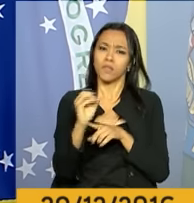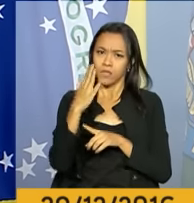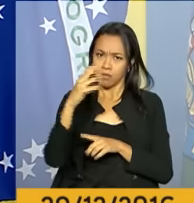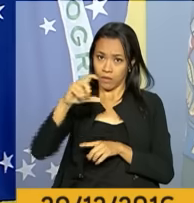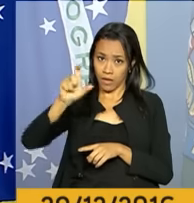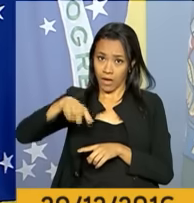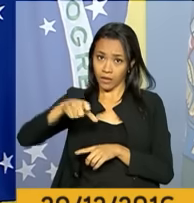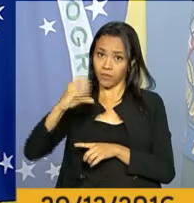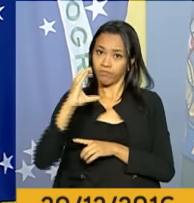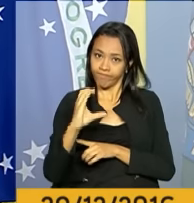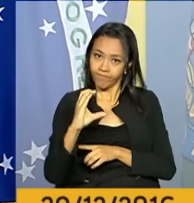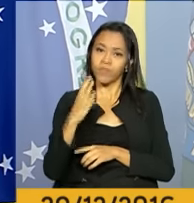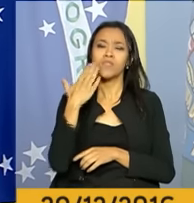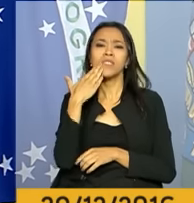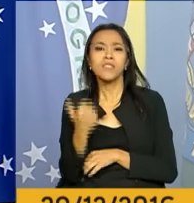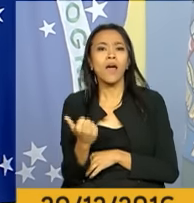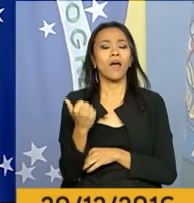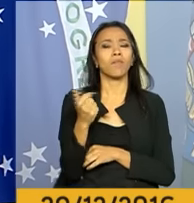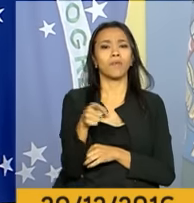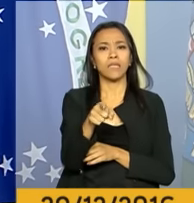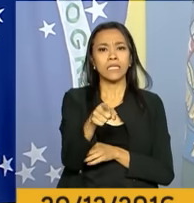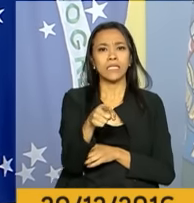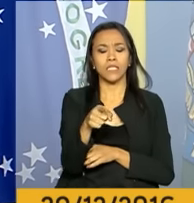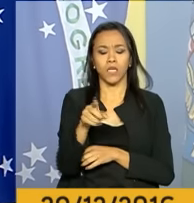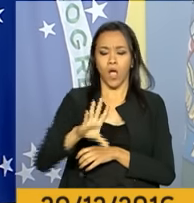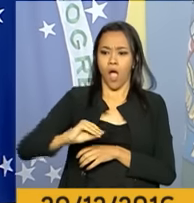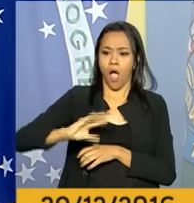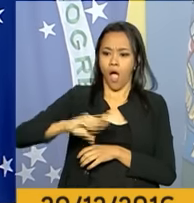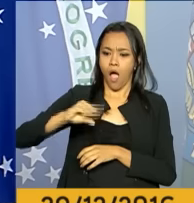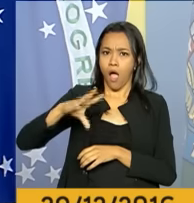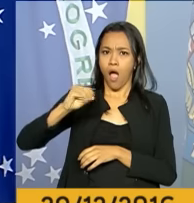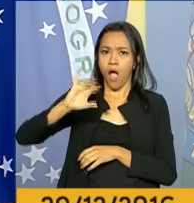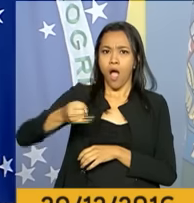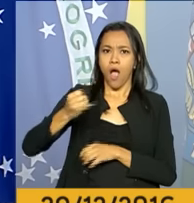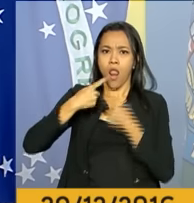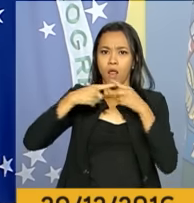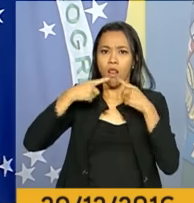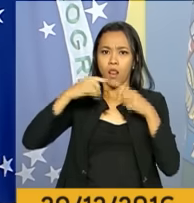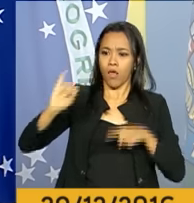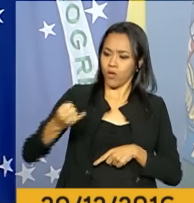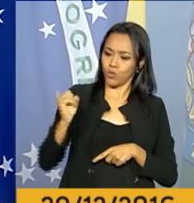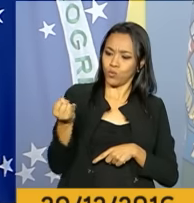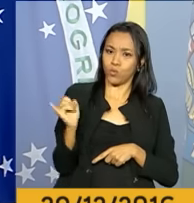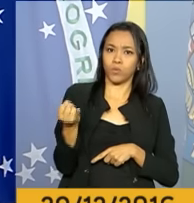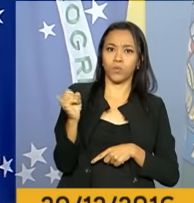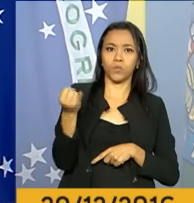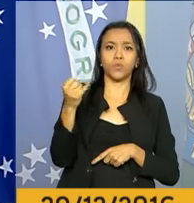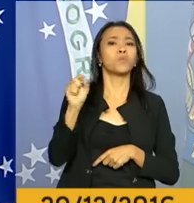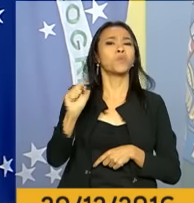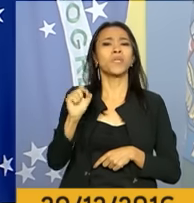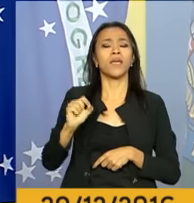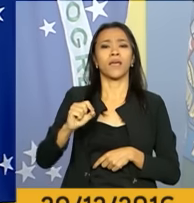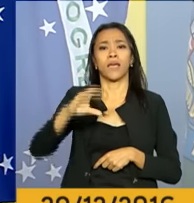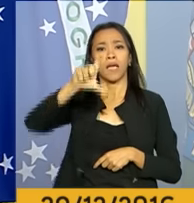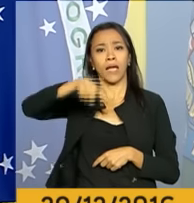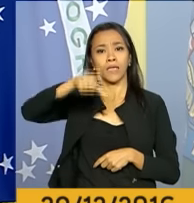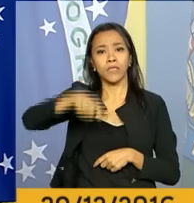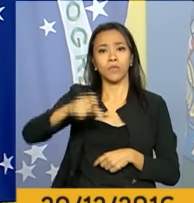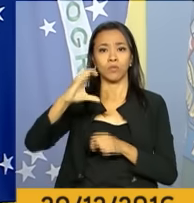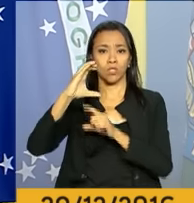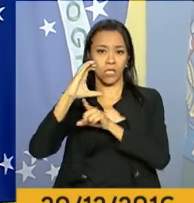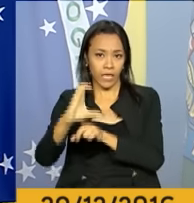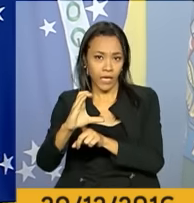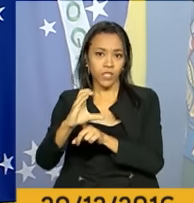criticou enormemente o montante de juros no chamado crédito rotativo não